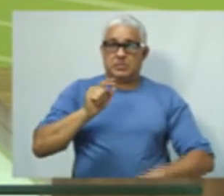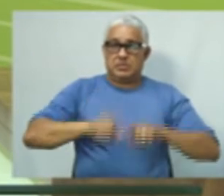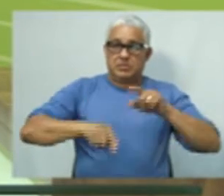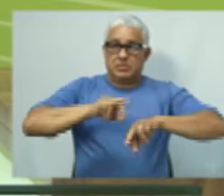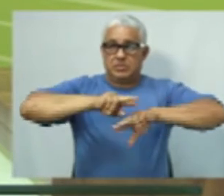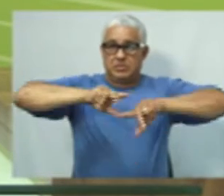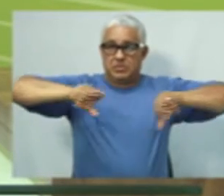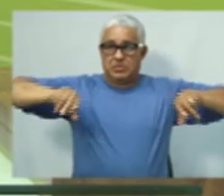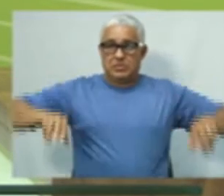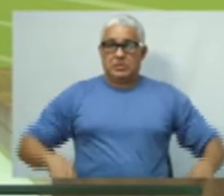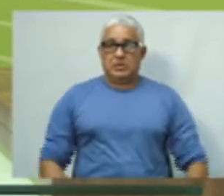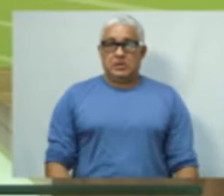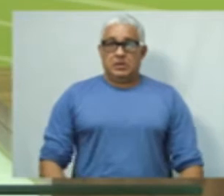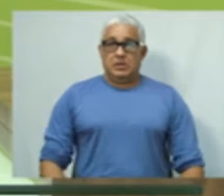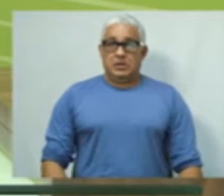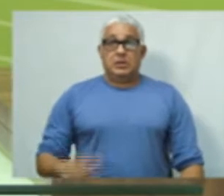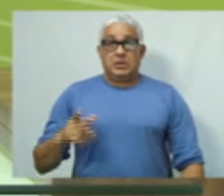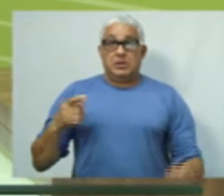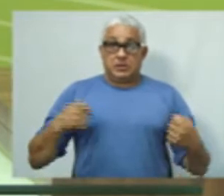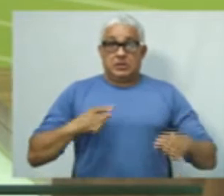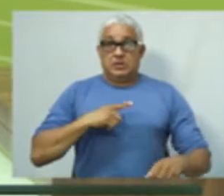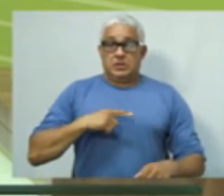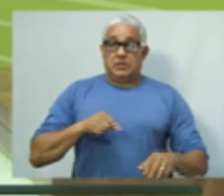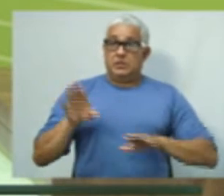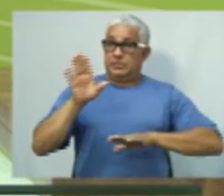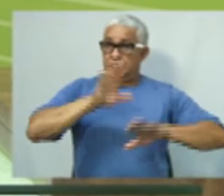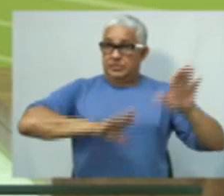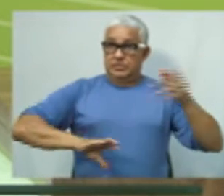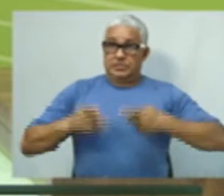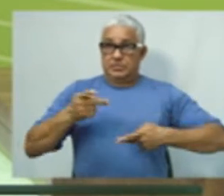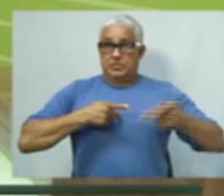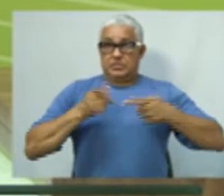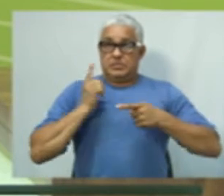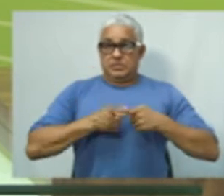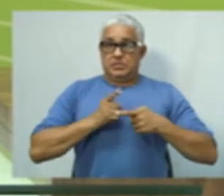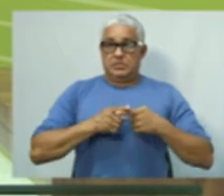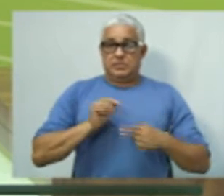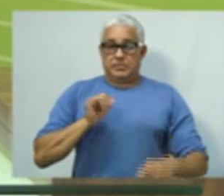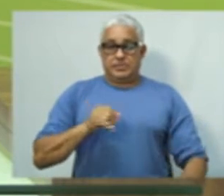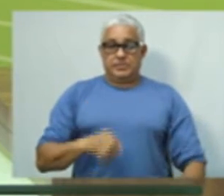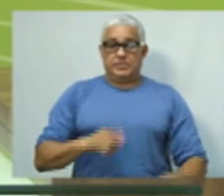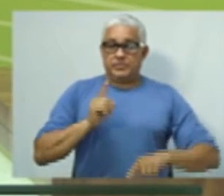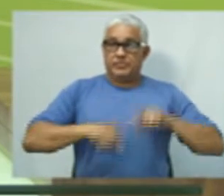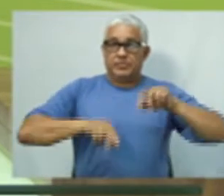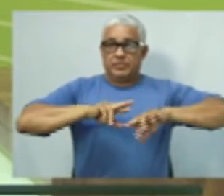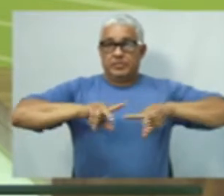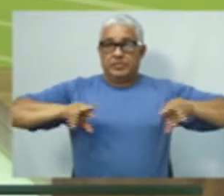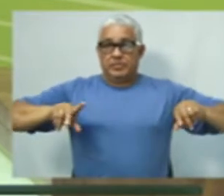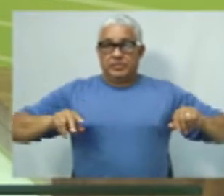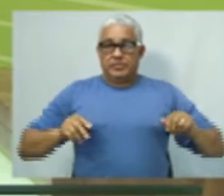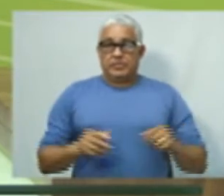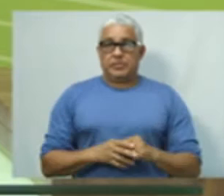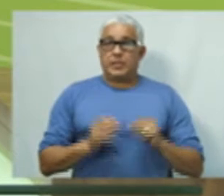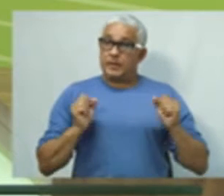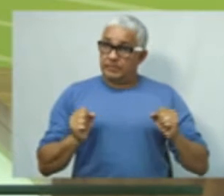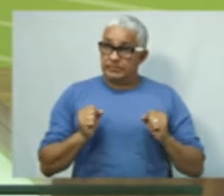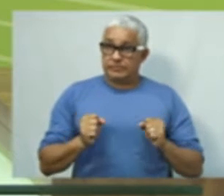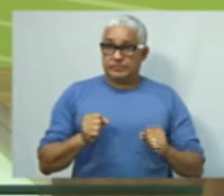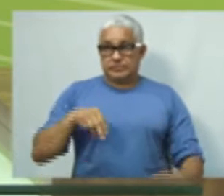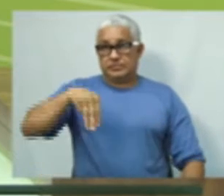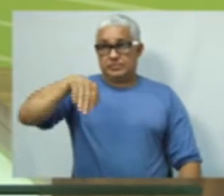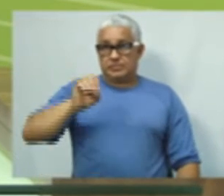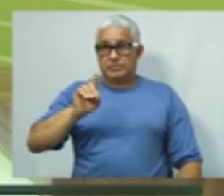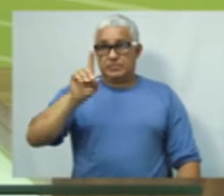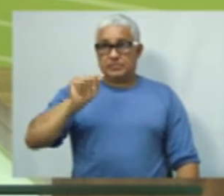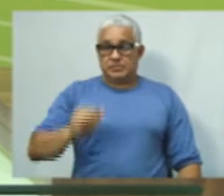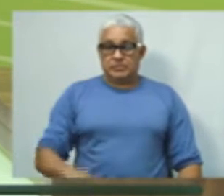passageiros, temos que também um cuidado no planejamento, porque se esse produto é um produto que pode ser uma moda e